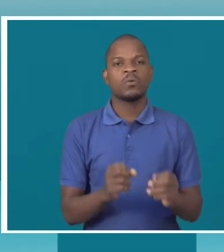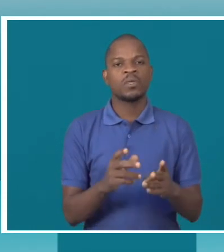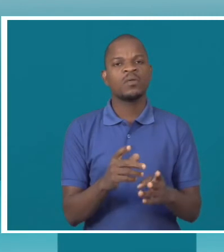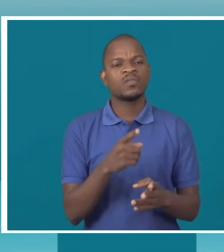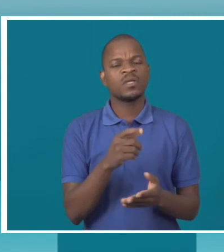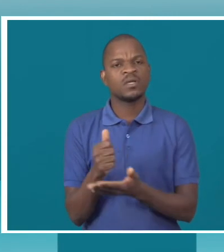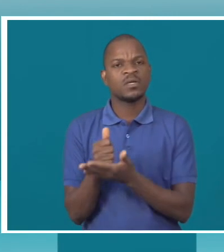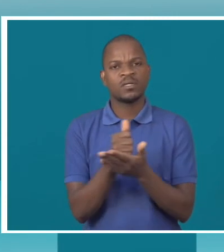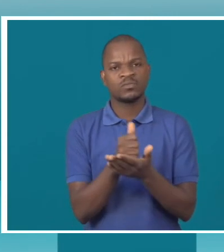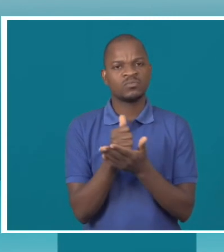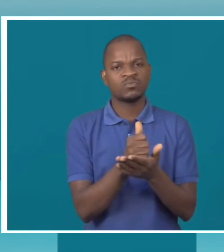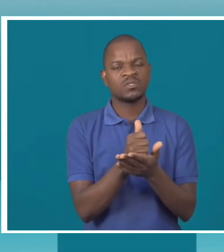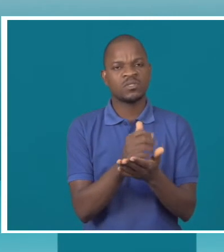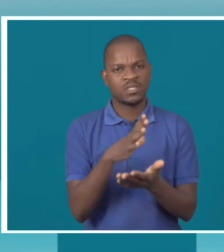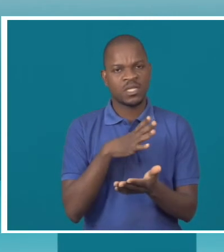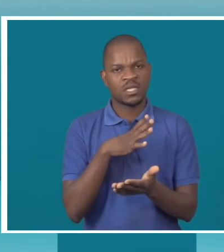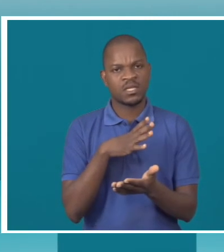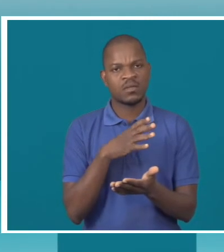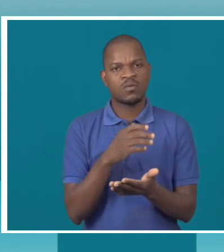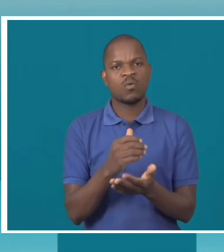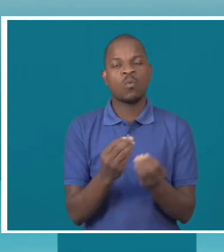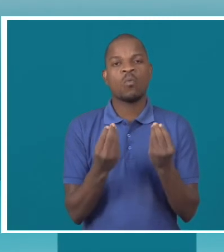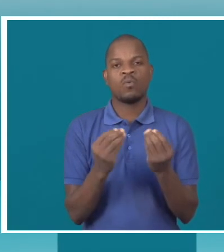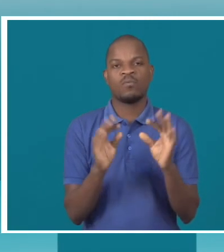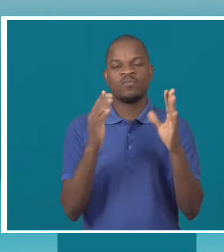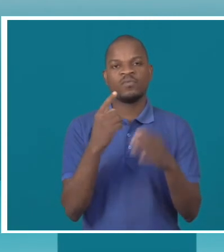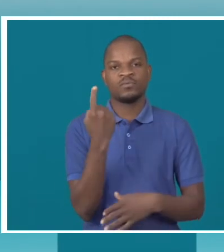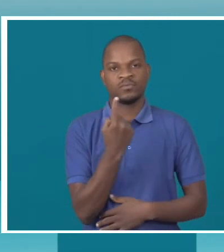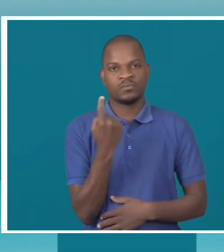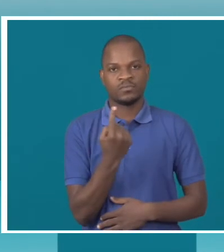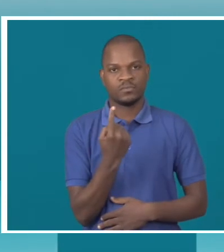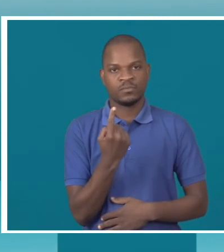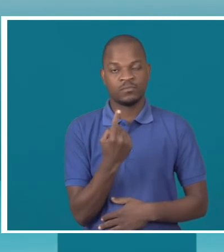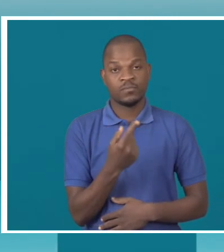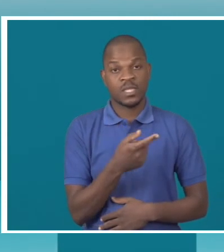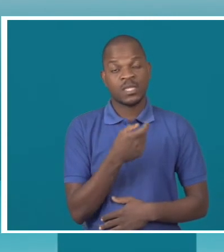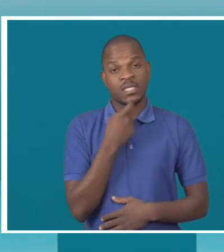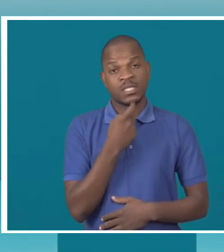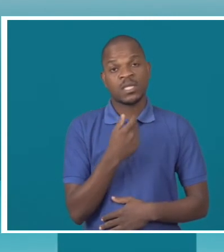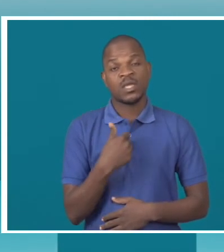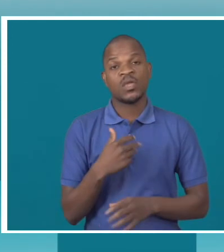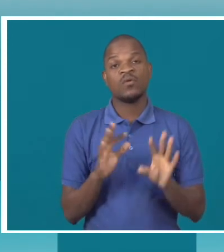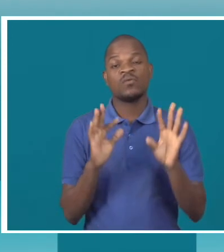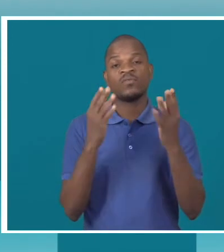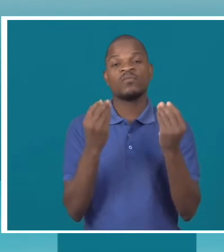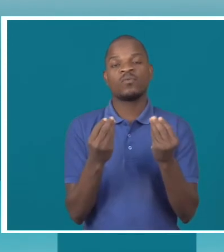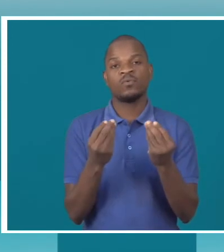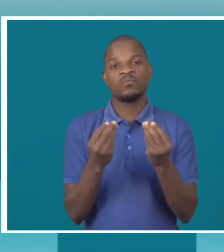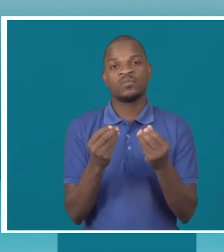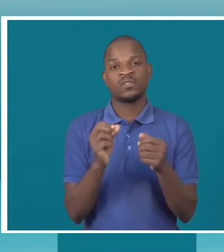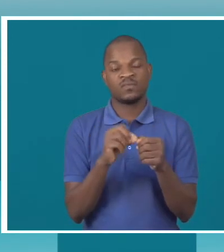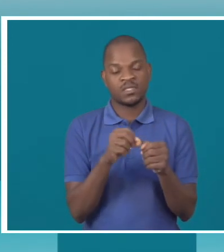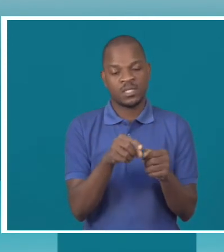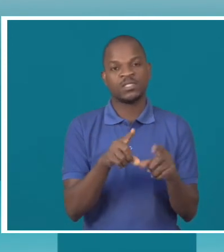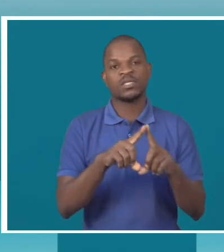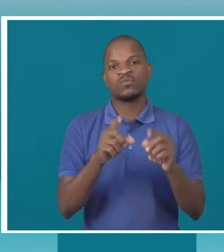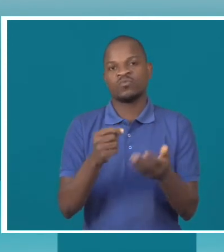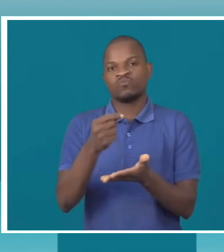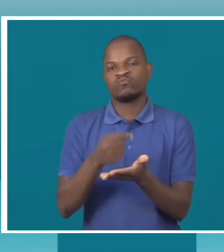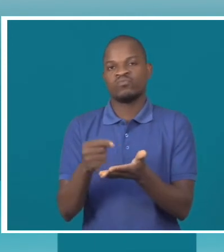De alguma forma tem ajudado na sua vida para viver disto? Era a base dessas